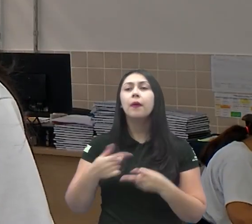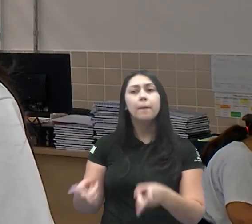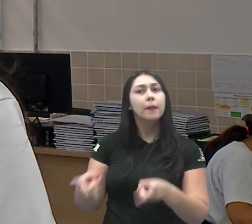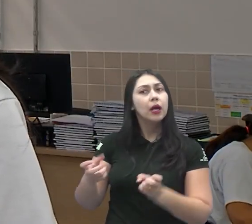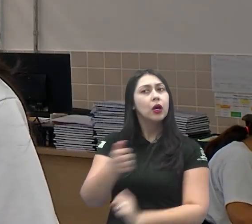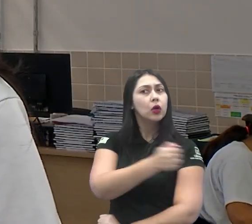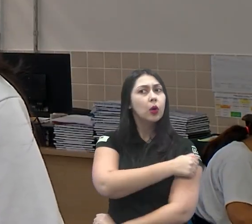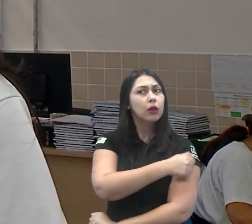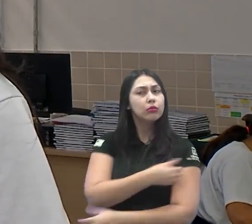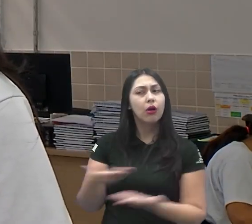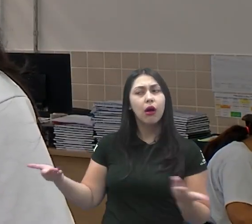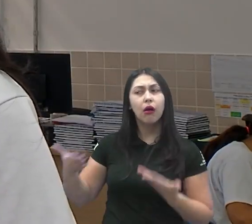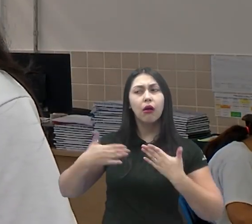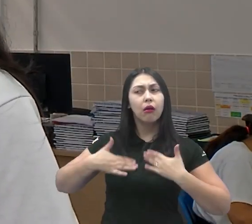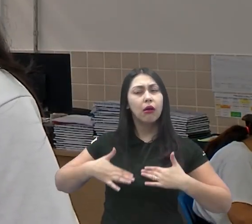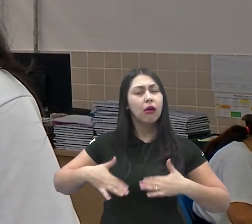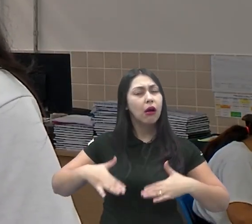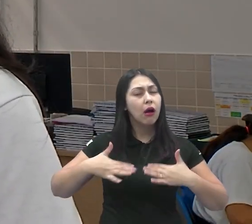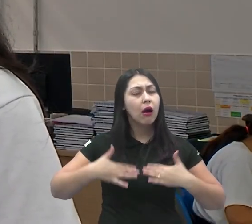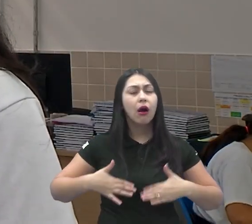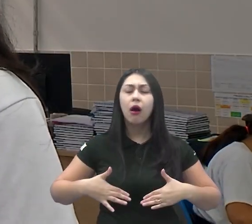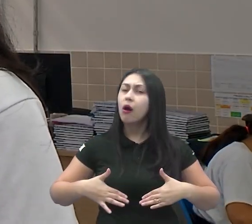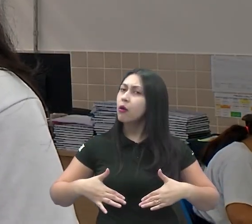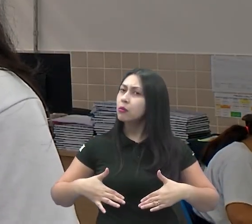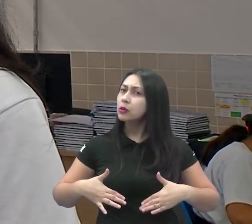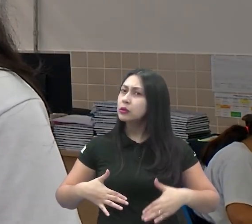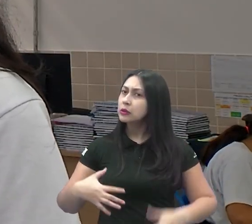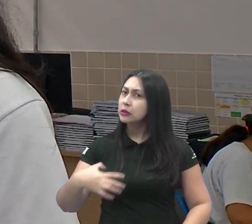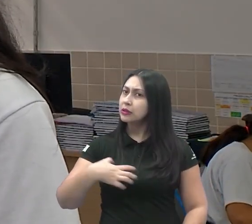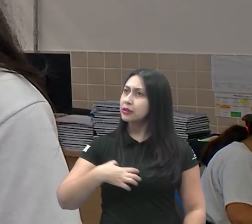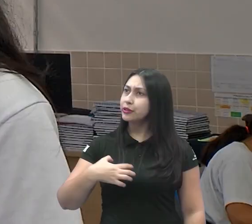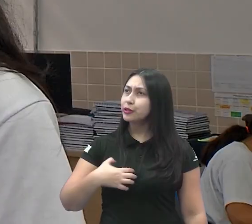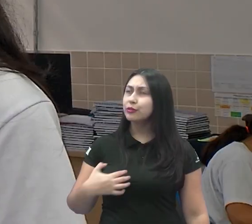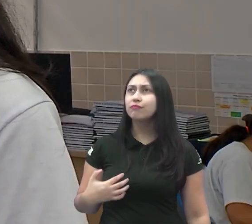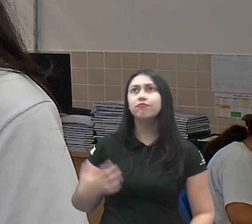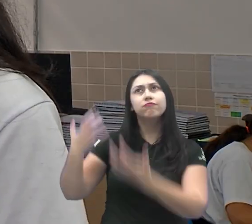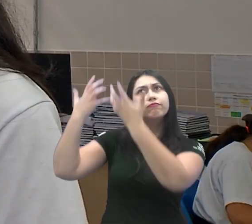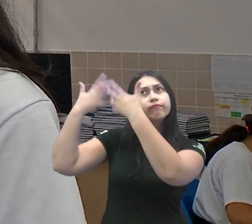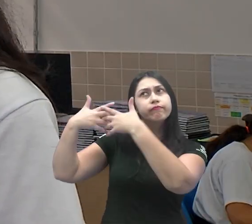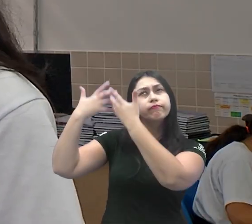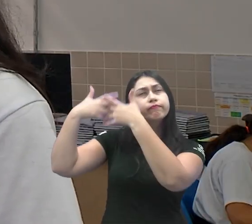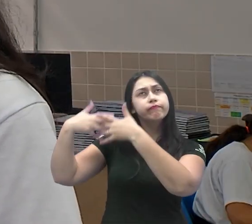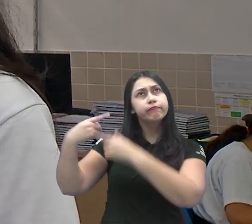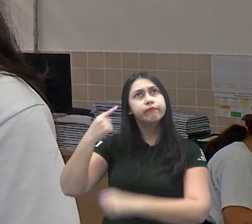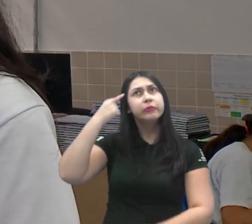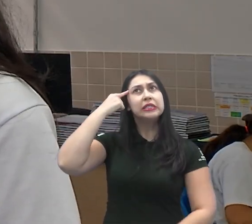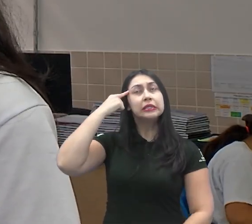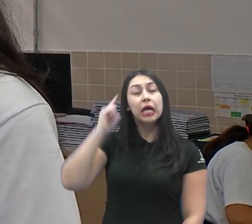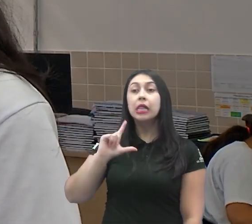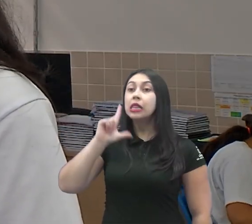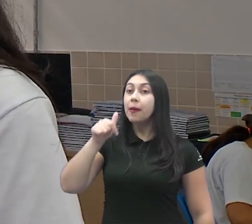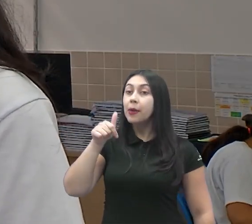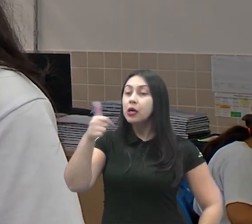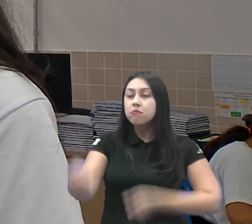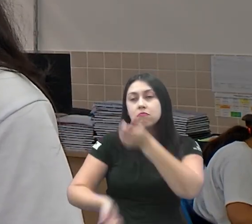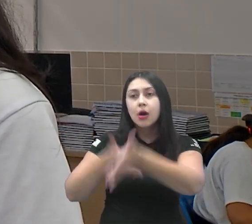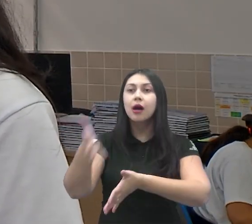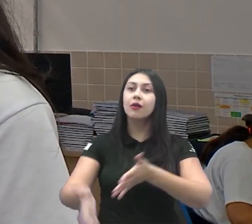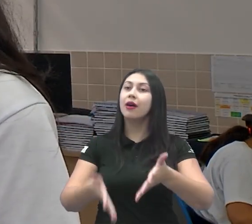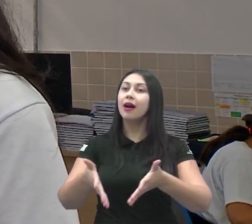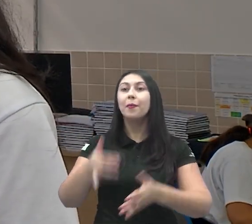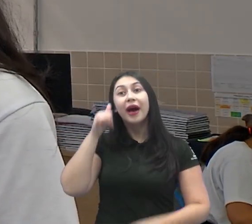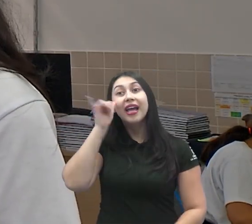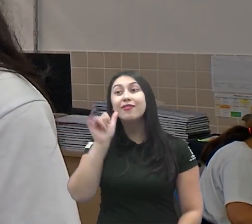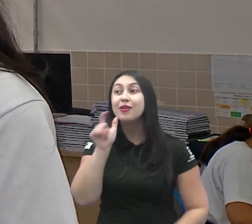percebi que os alunos começaram a ficar mais calmos, que eles tiveram mais autonomia de pensar no que eles vão falar antes, né, para os